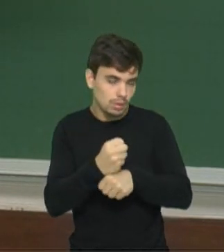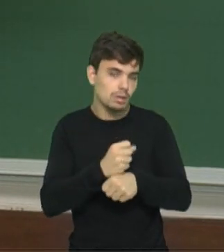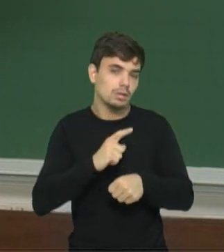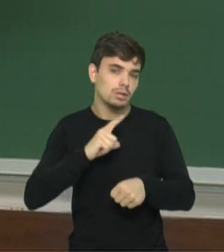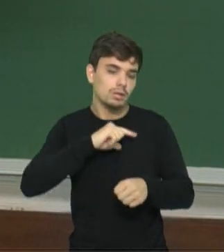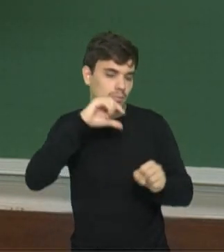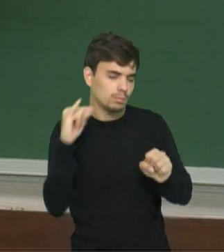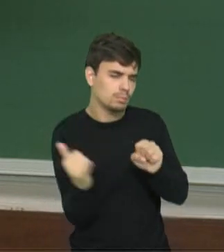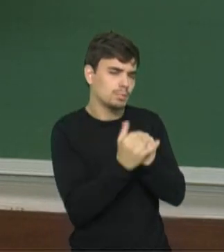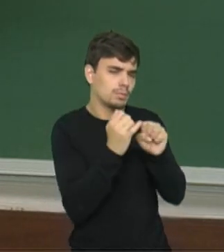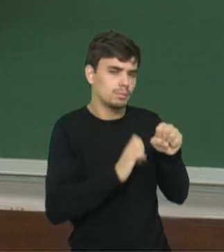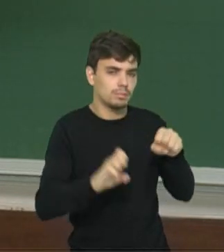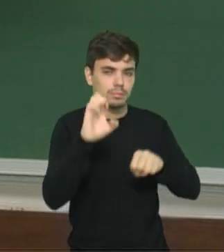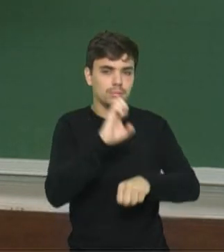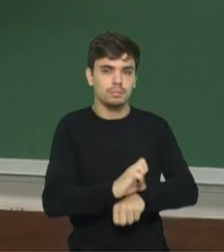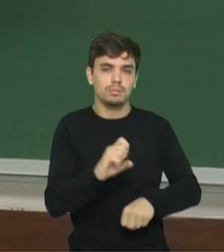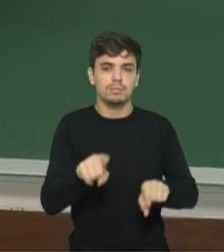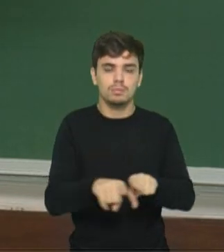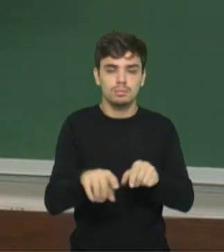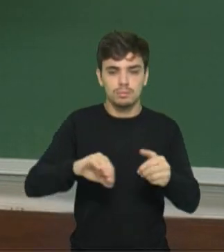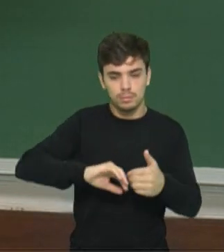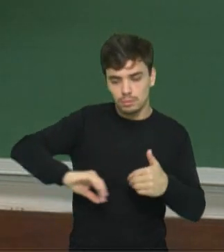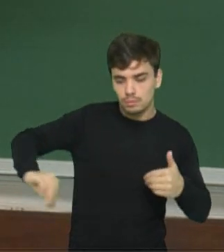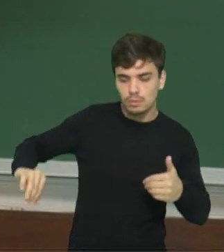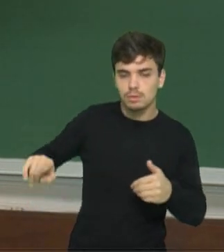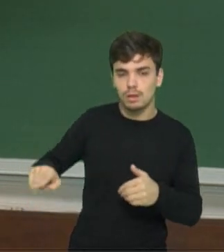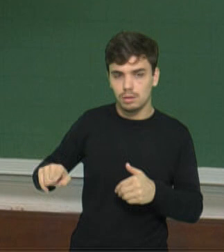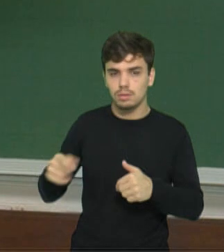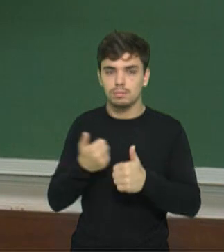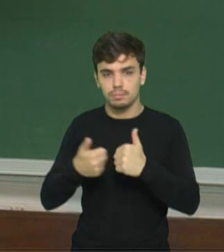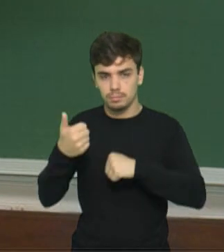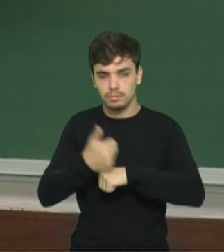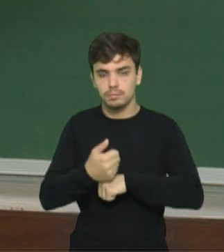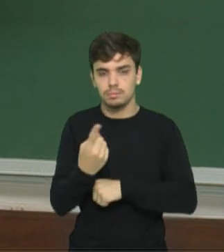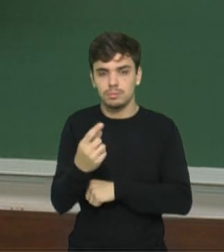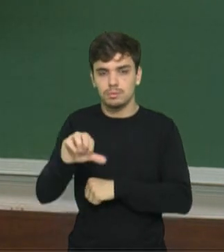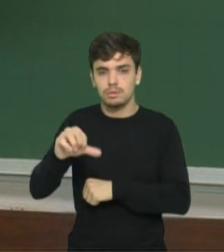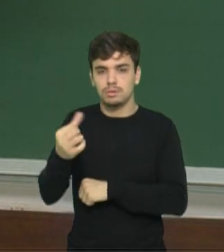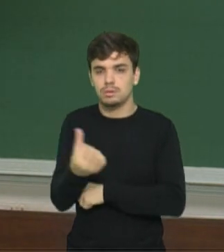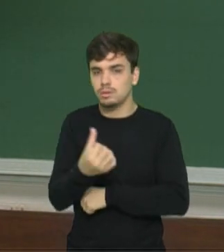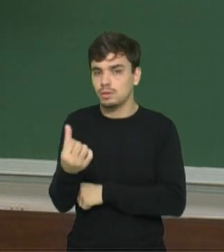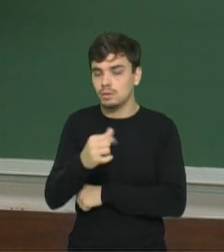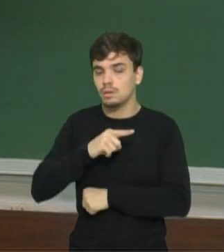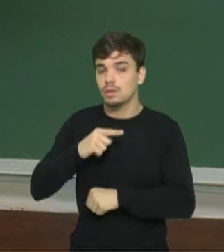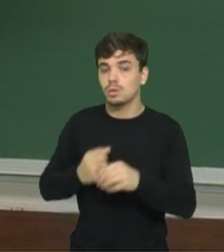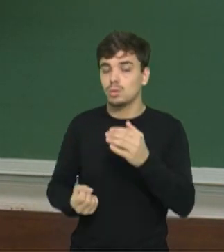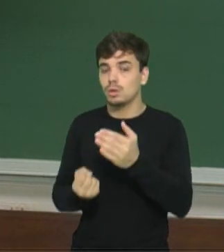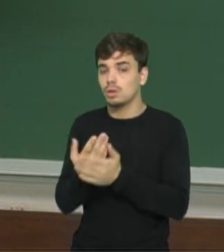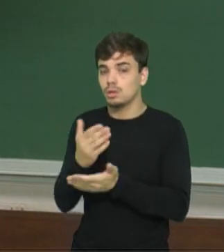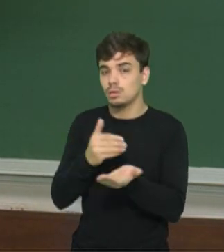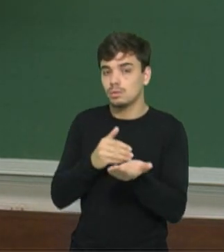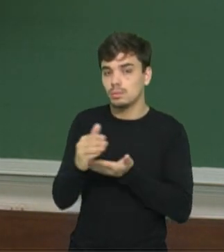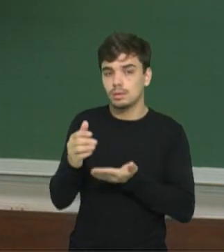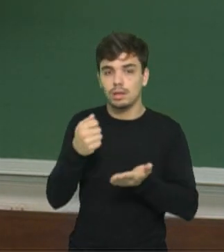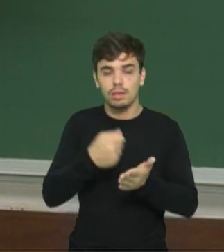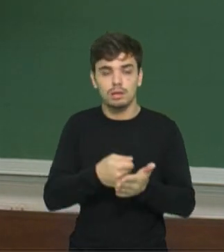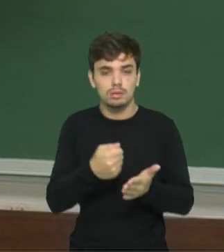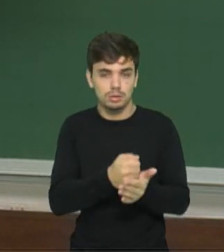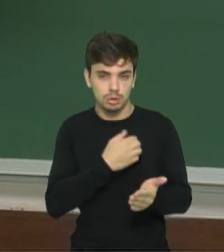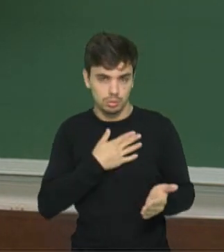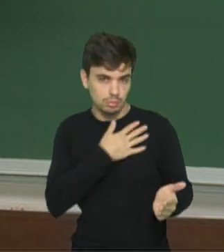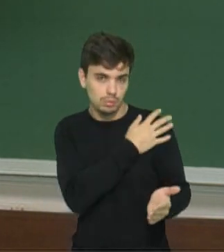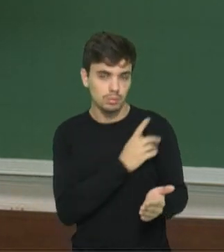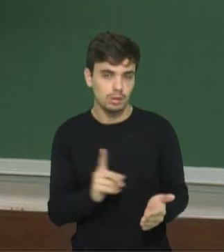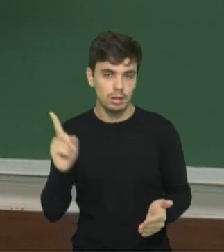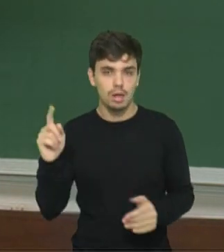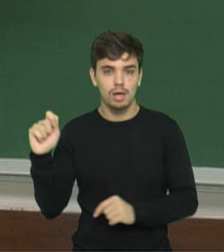de Estado, um golpe militar, e foi afastada do poder em 1966, dando origem então a essa ditadura, mais uma